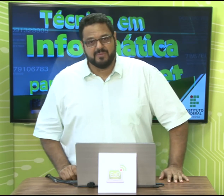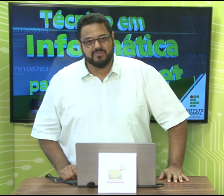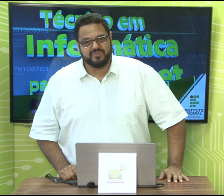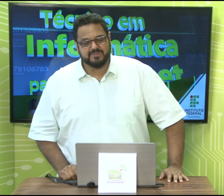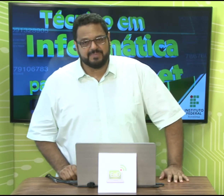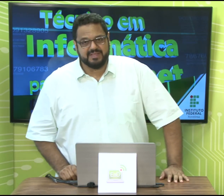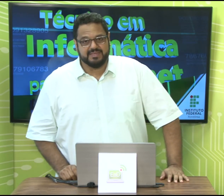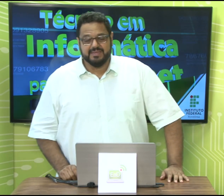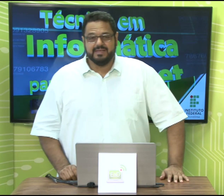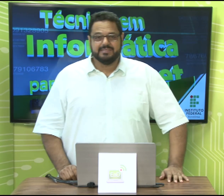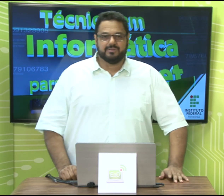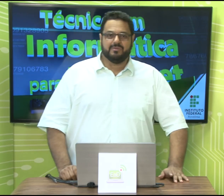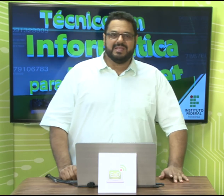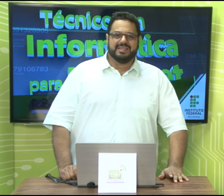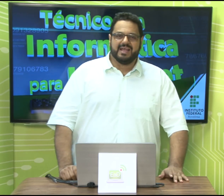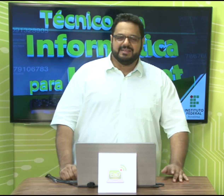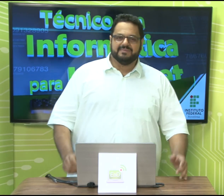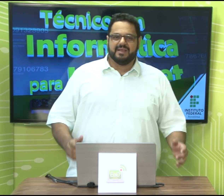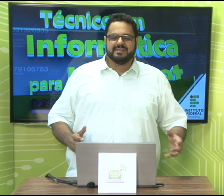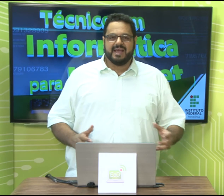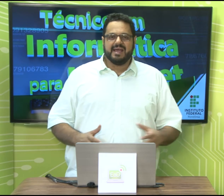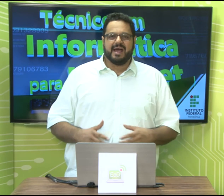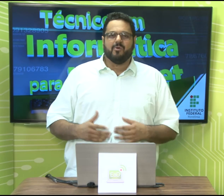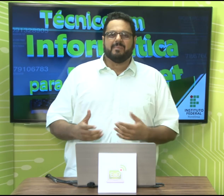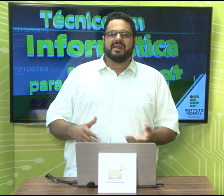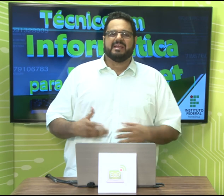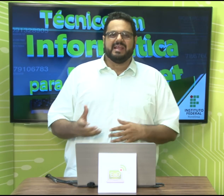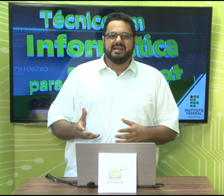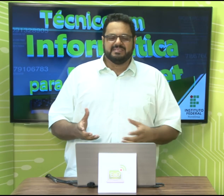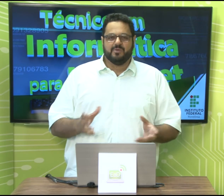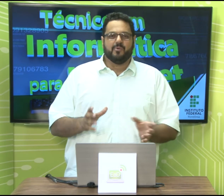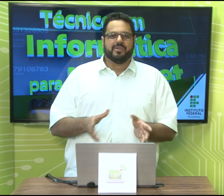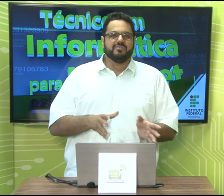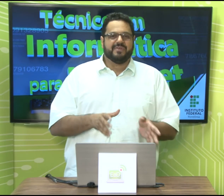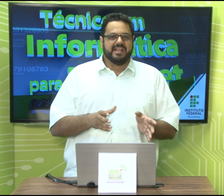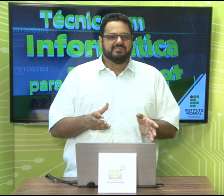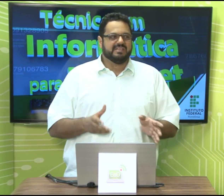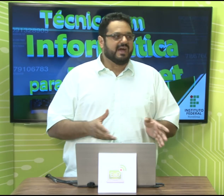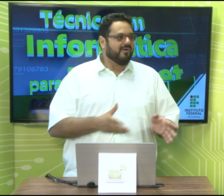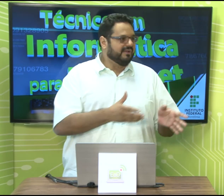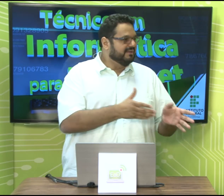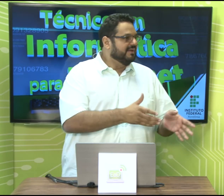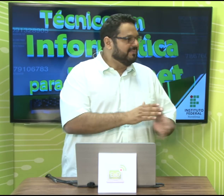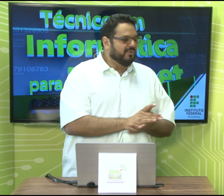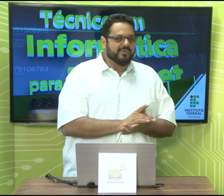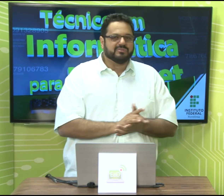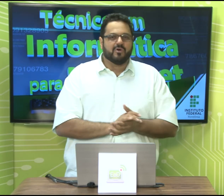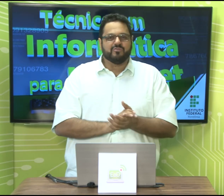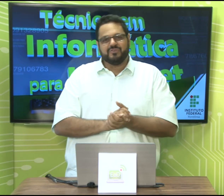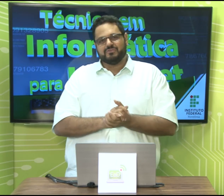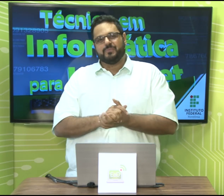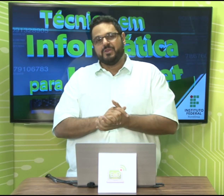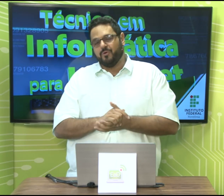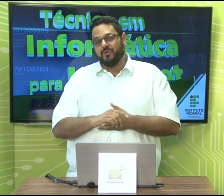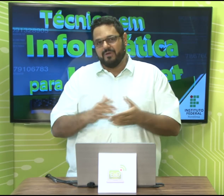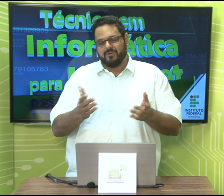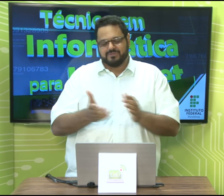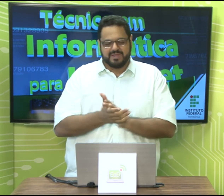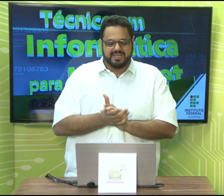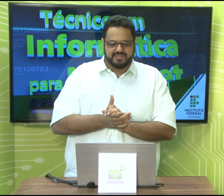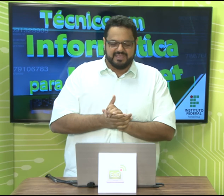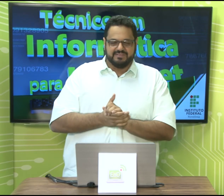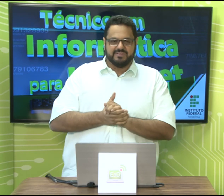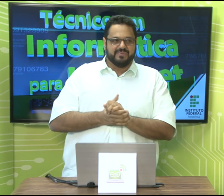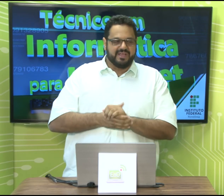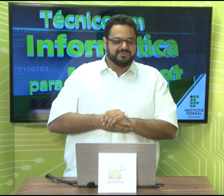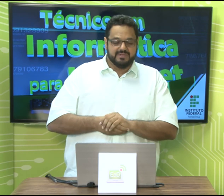você, vamos aprender. Só tem um detalhe, né? Dar aula para criança é um pouquinho diferente, você dá aula para o pessoal do nível superior, né? No nosso